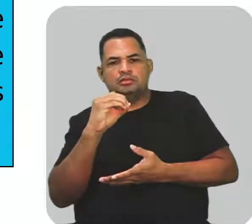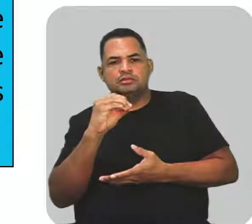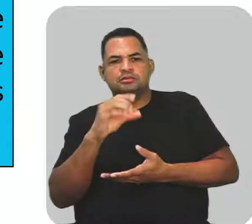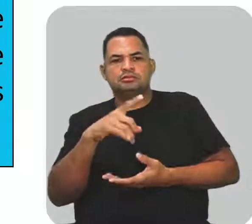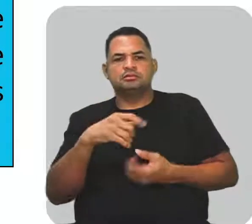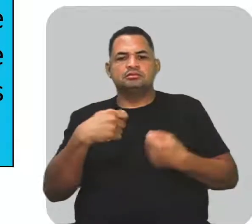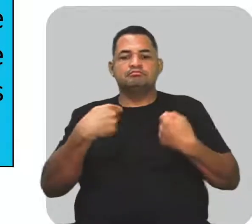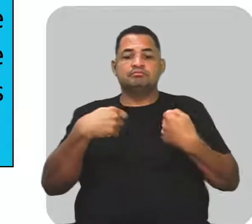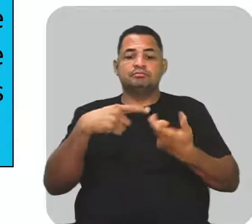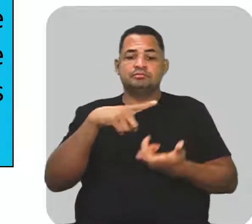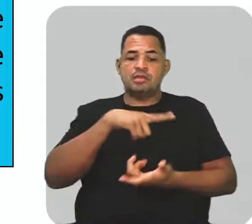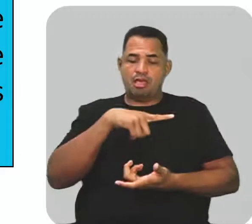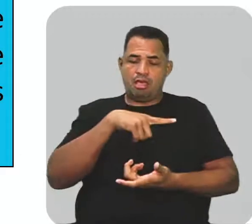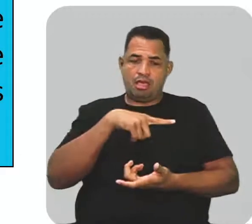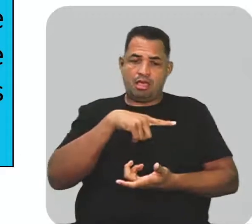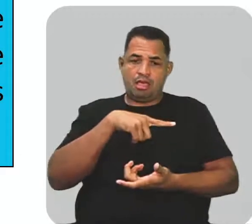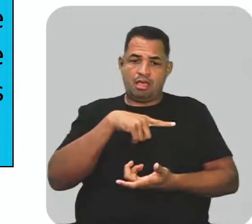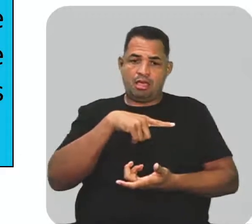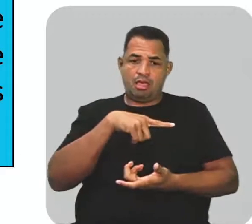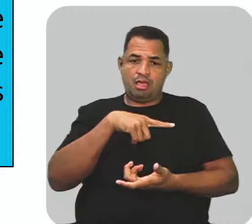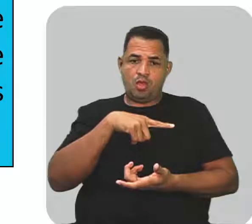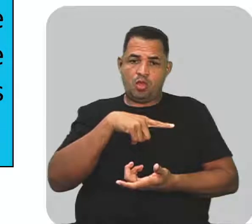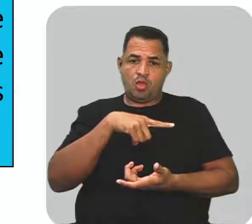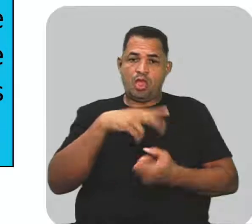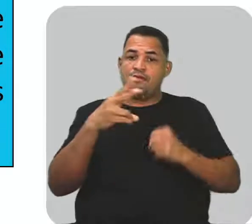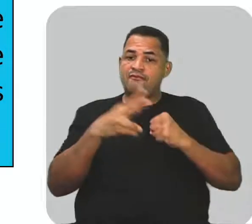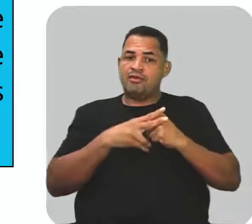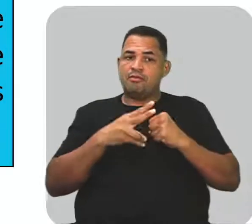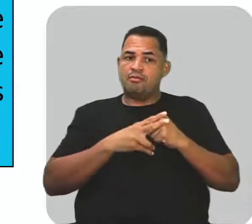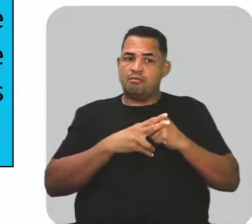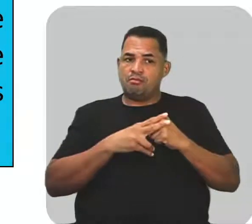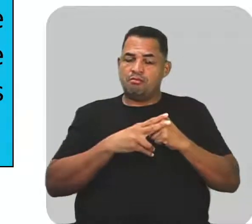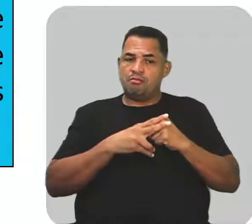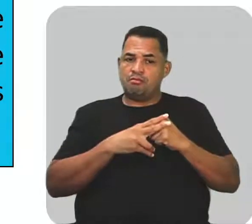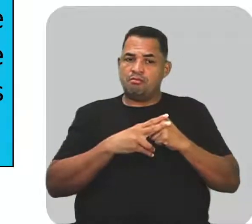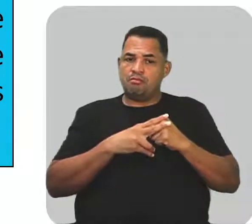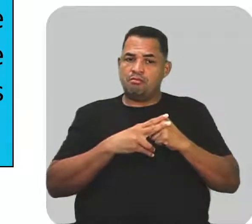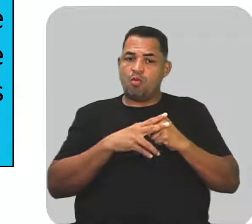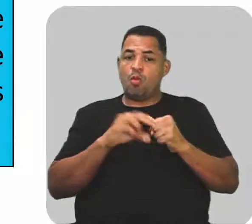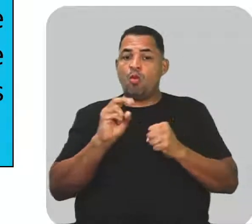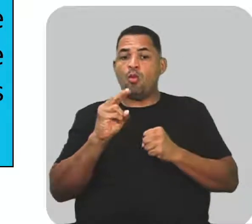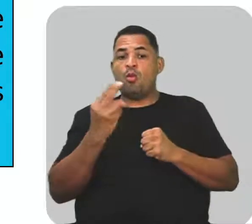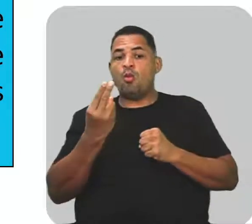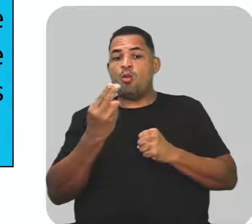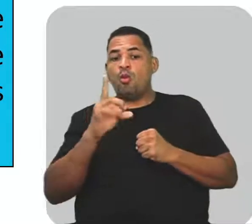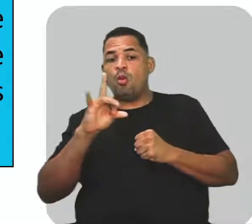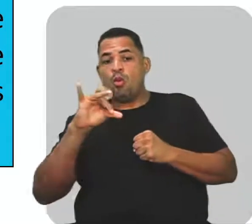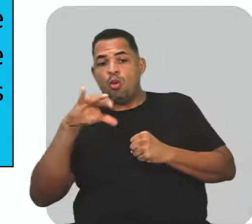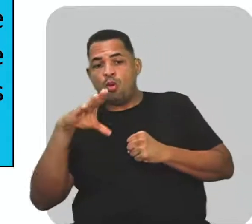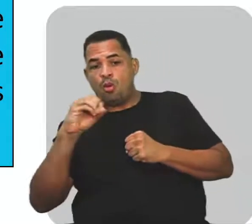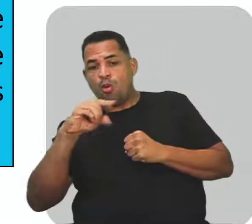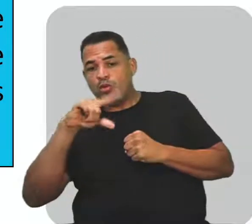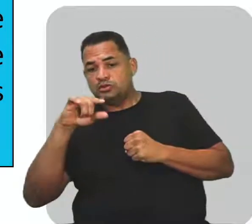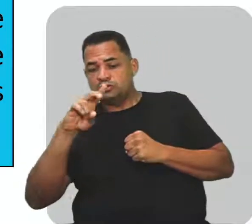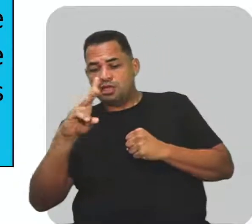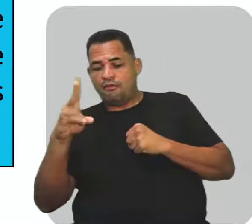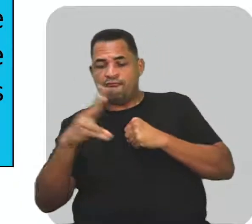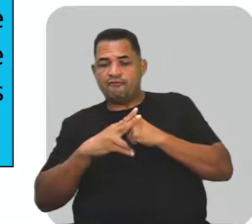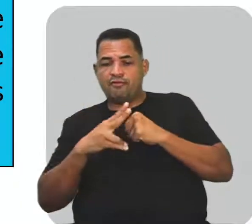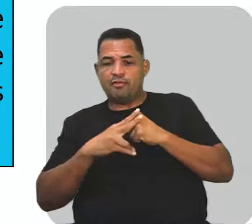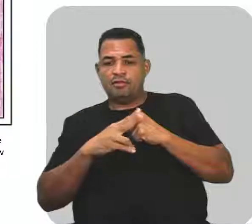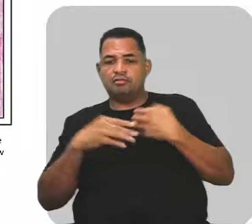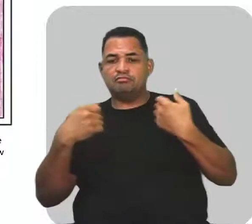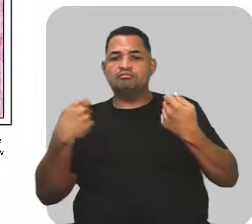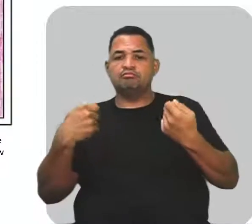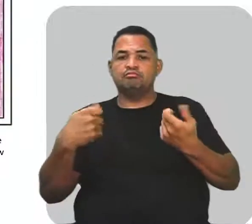construída, né, aí a partir de um verbo, tá? Ou de uma locução verbal. E é claro